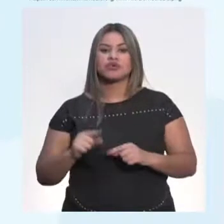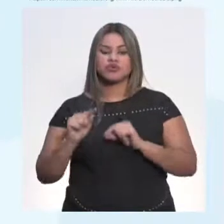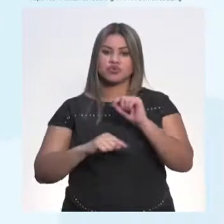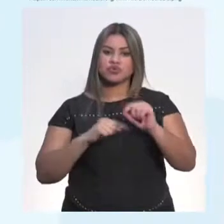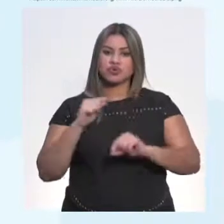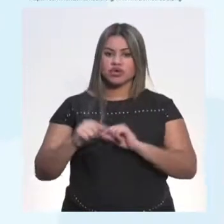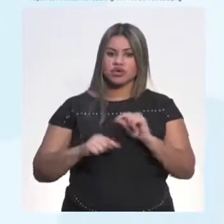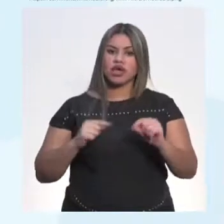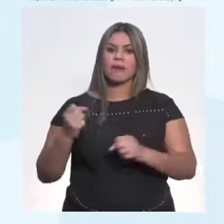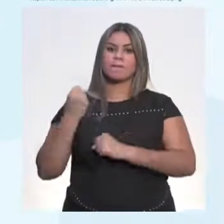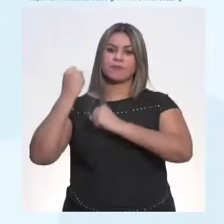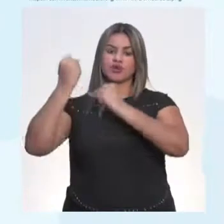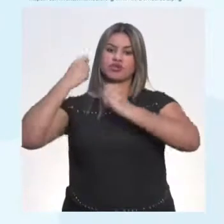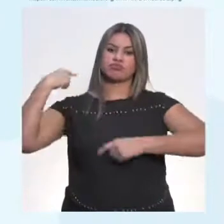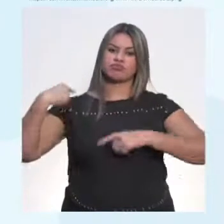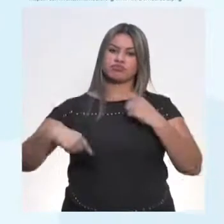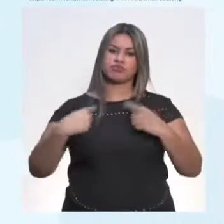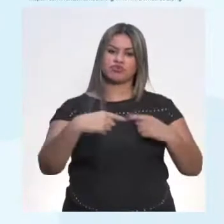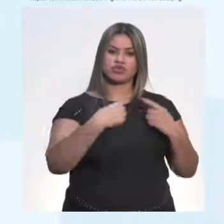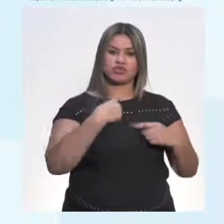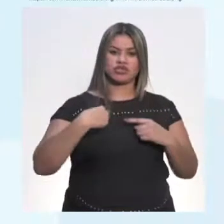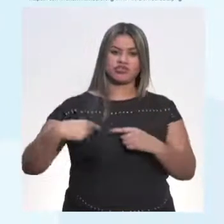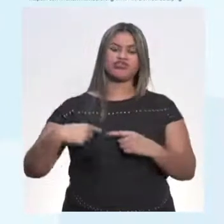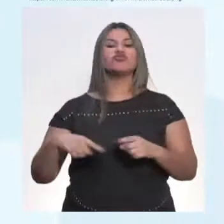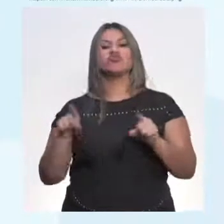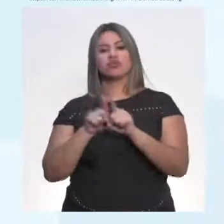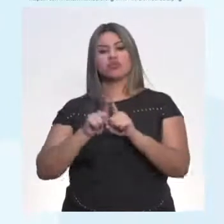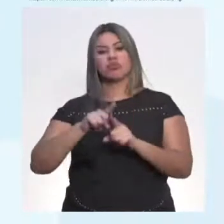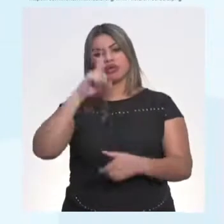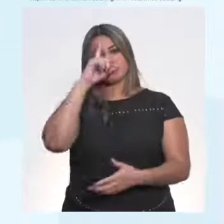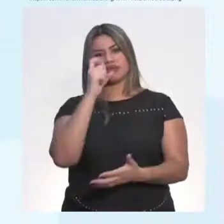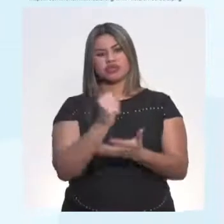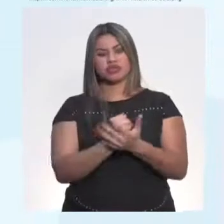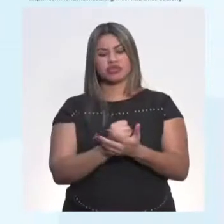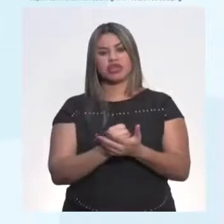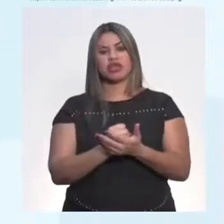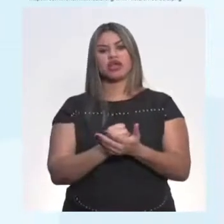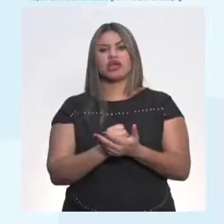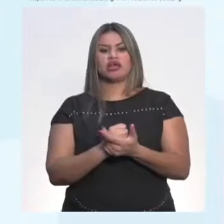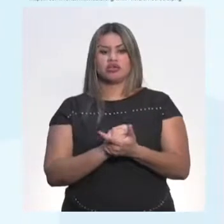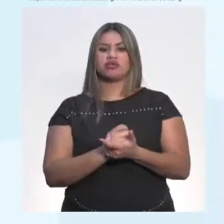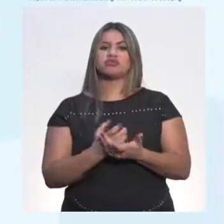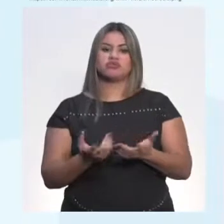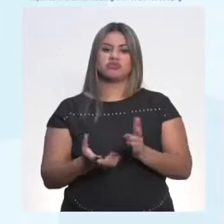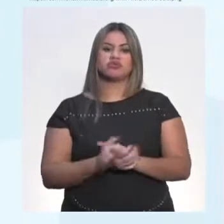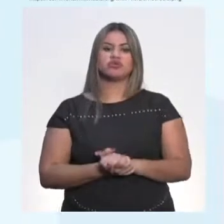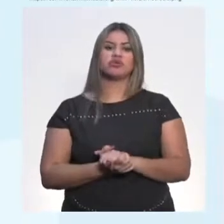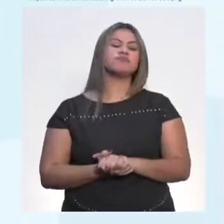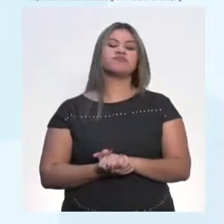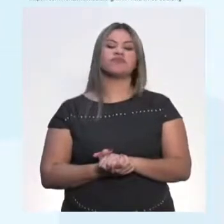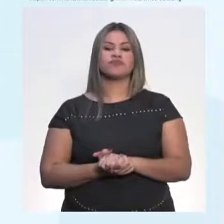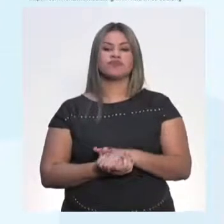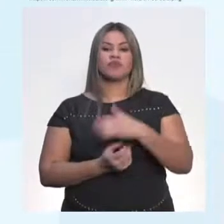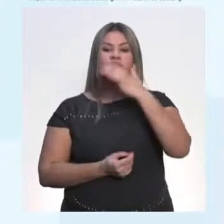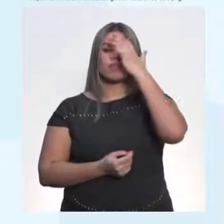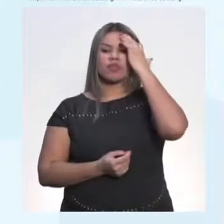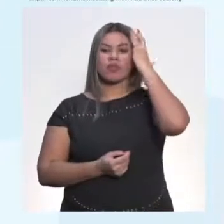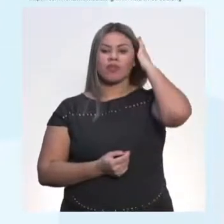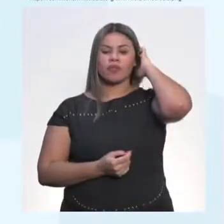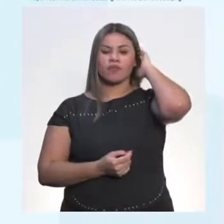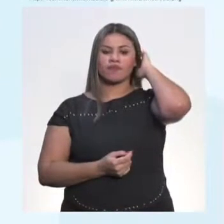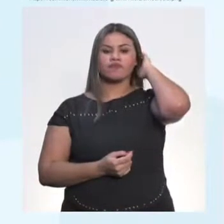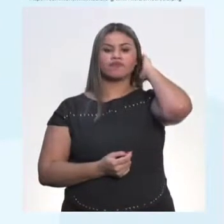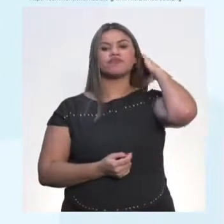a distribuição do poder político e tomadas de decisões dentro de uma coletividade também Vimos que